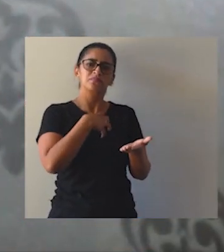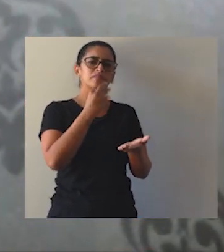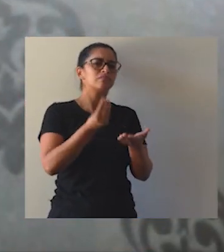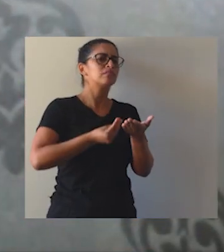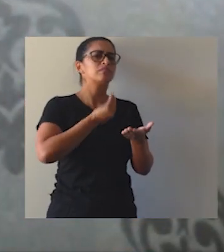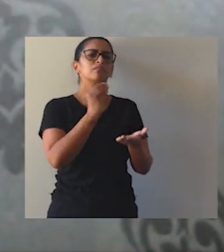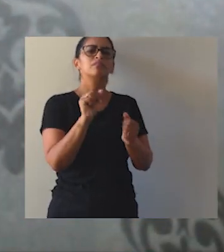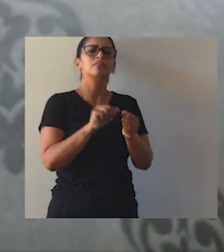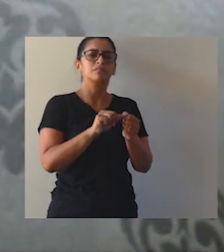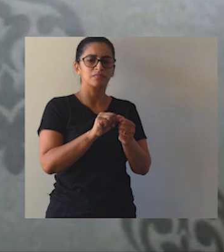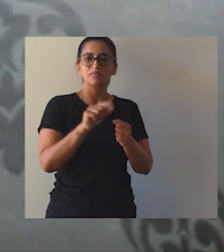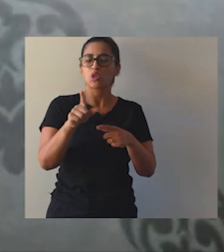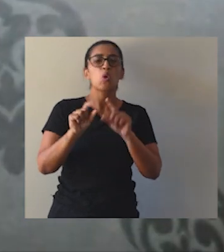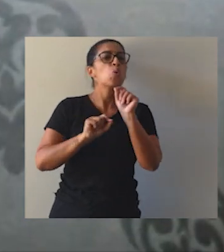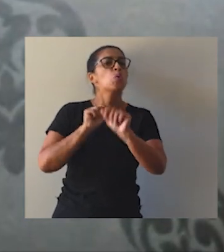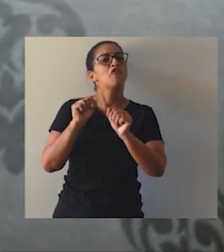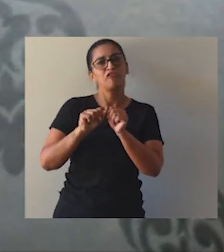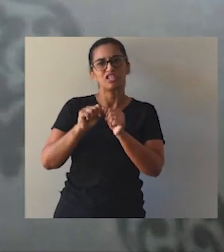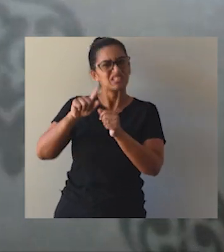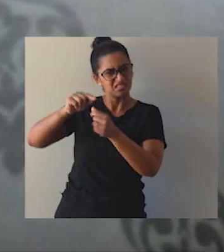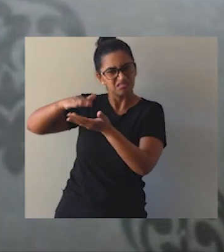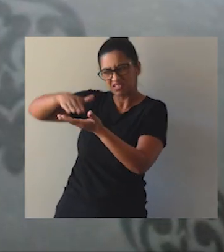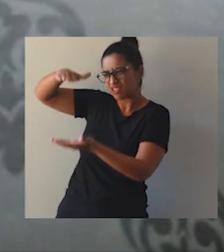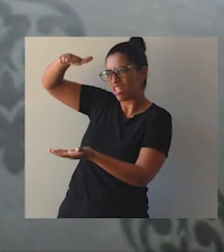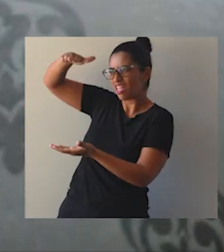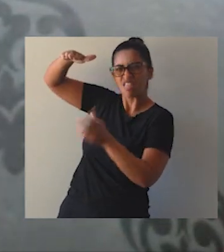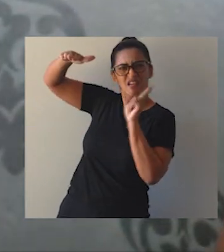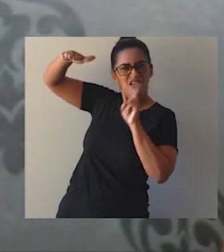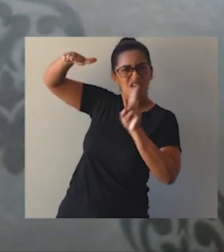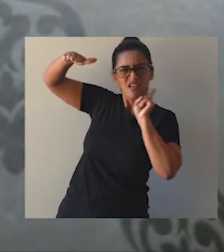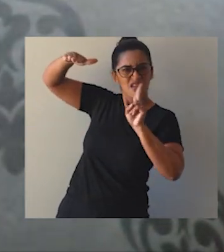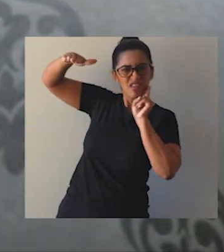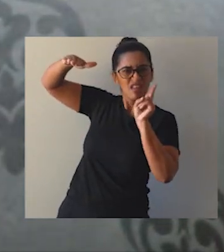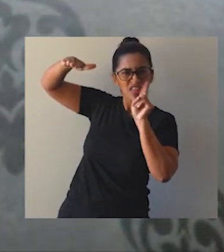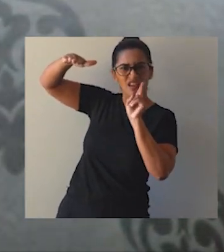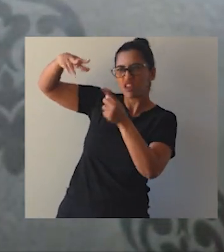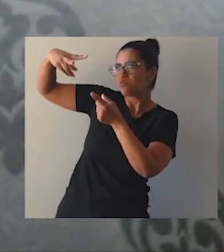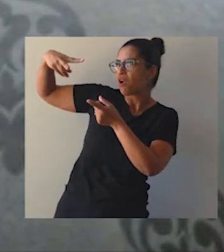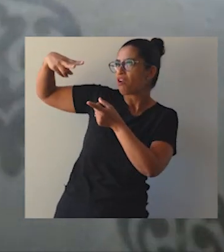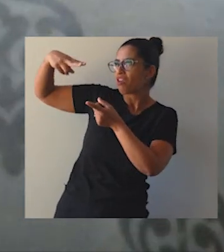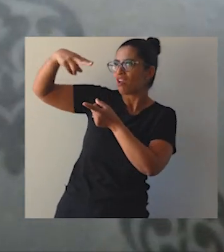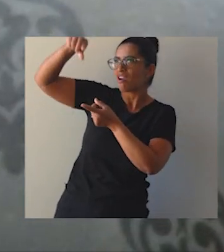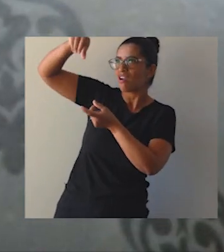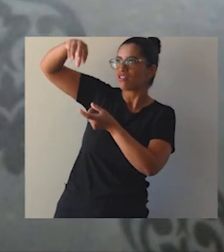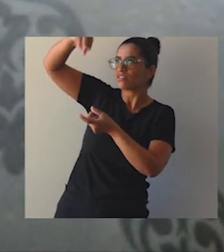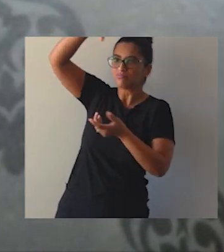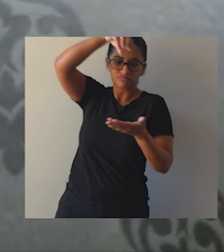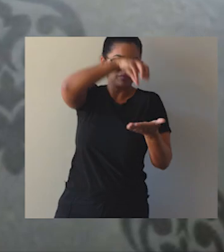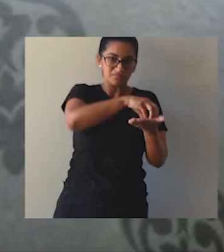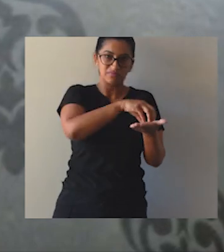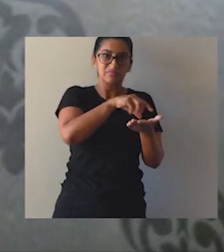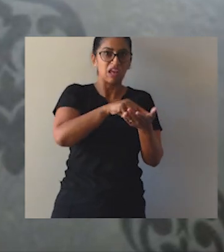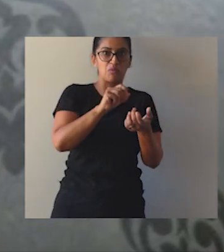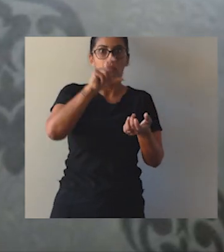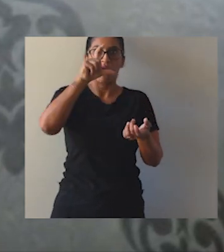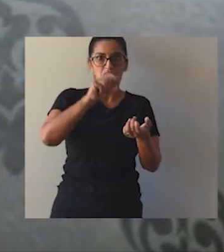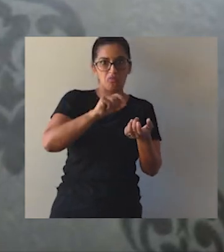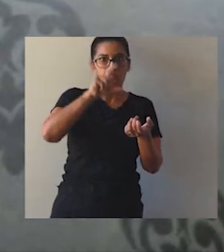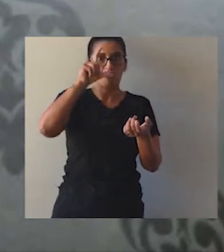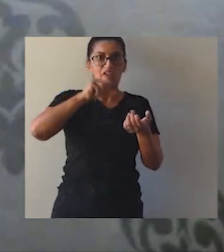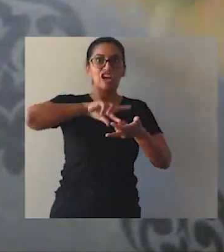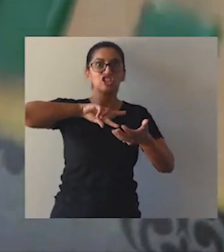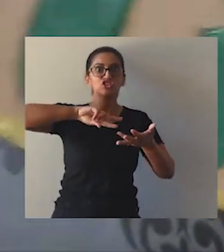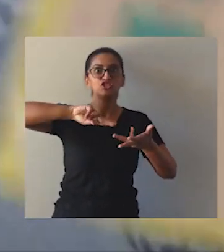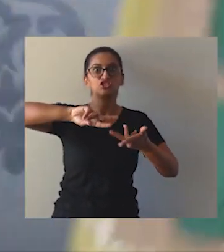tampas, tamanhos diferentes, né? Tamanhos diferentes para eles poderem fazer esse trabalho. Isso aqui são coisas bem simples, ó, com